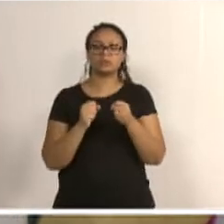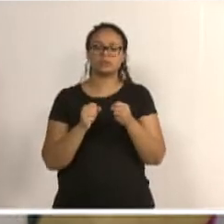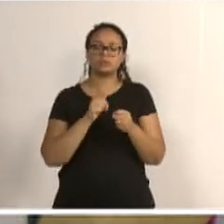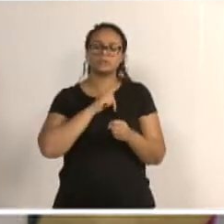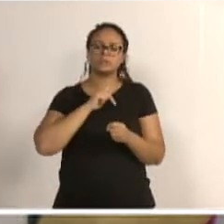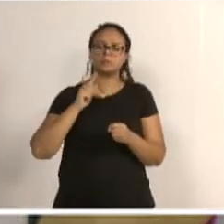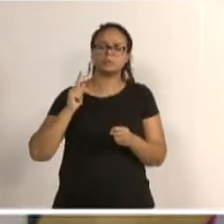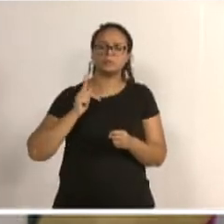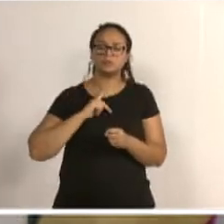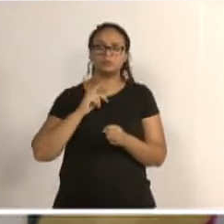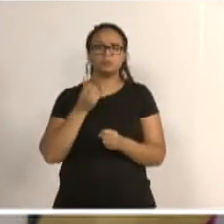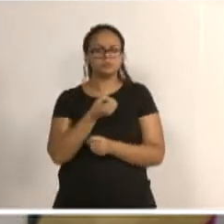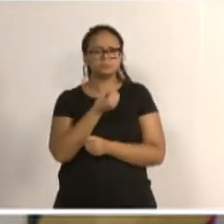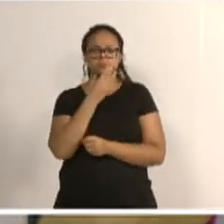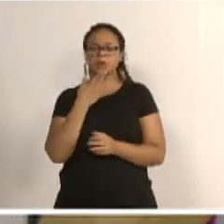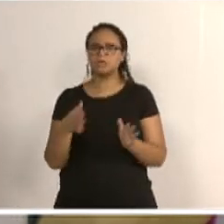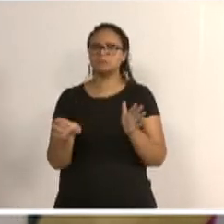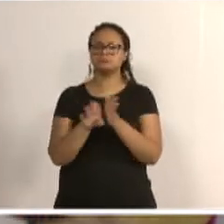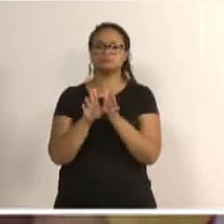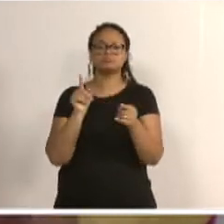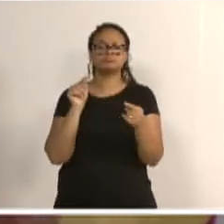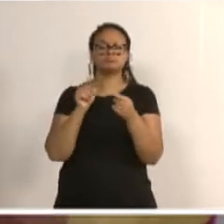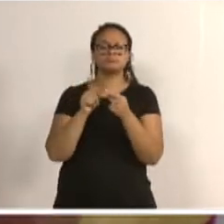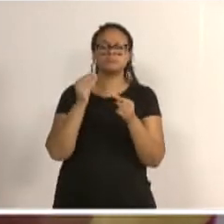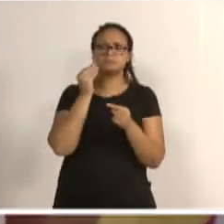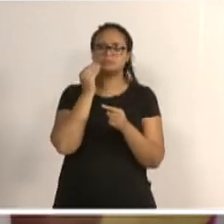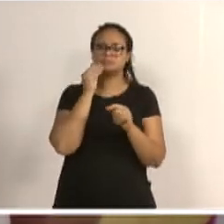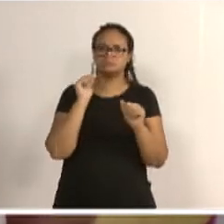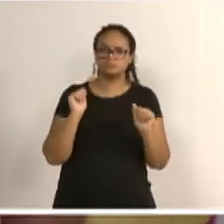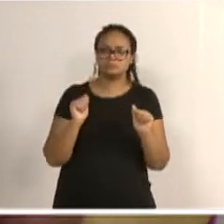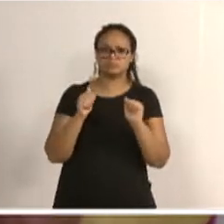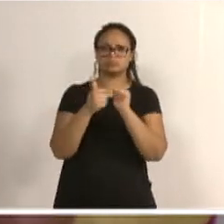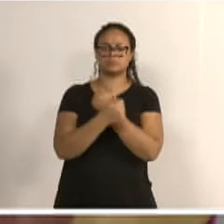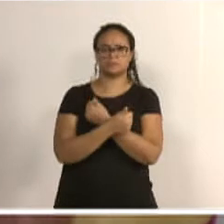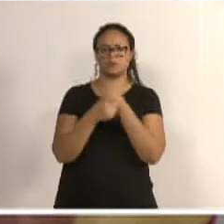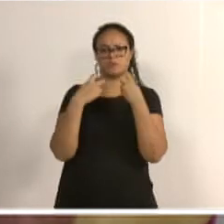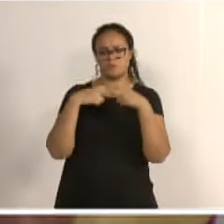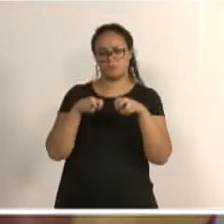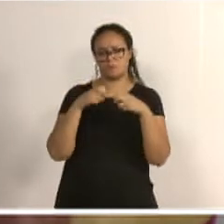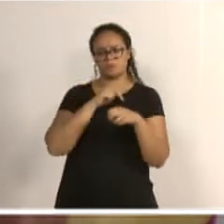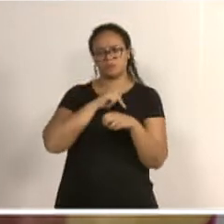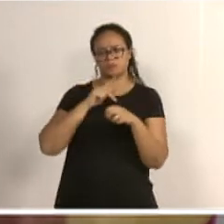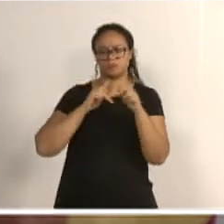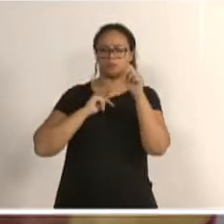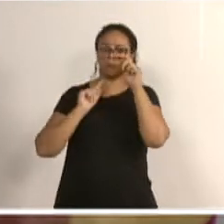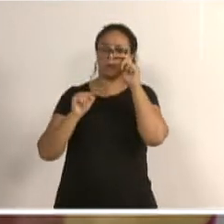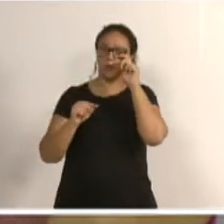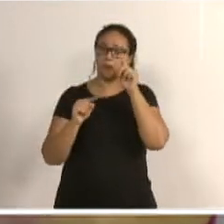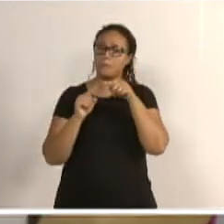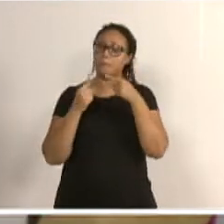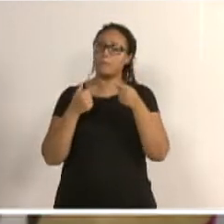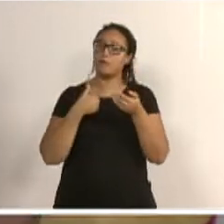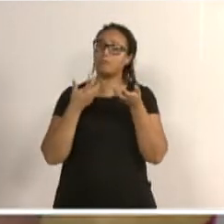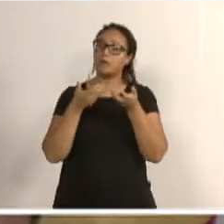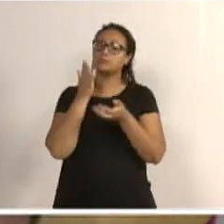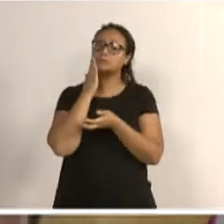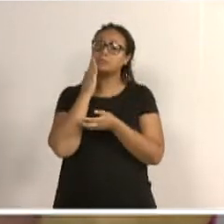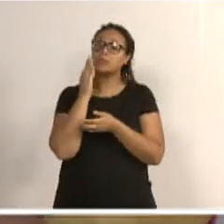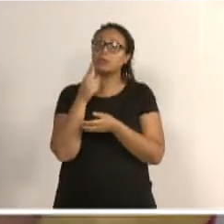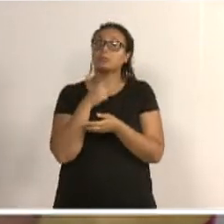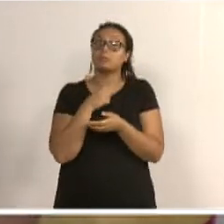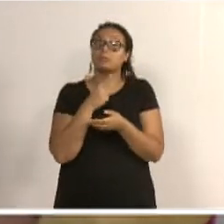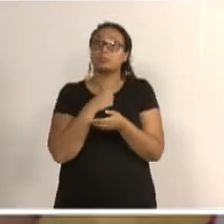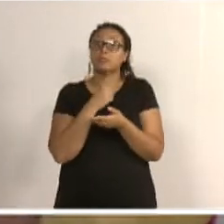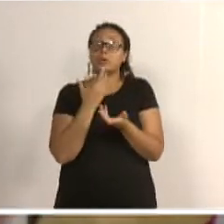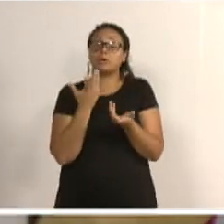alterações que visam, entre aspas, a readequação do transporte coletivo, eu gostaria de saber se existe alguma ação por